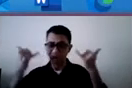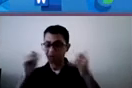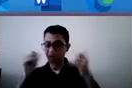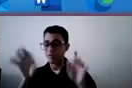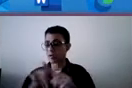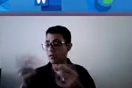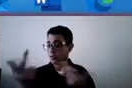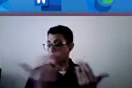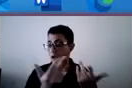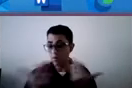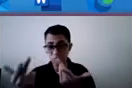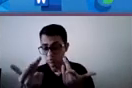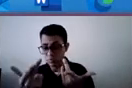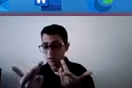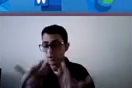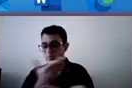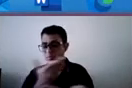para.